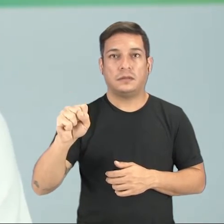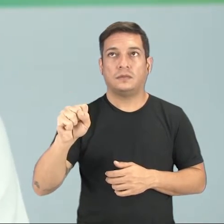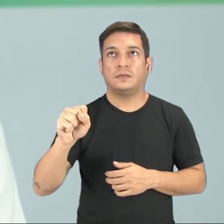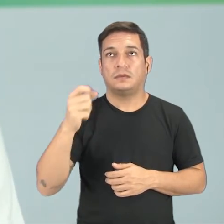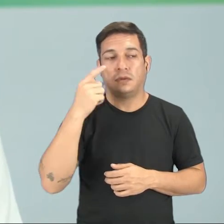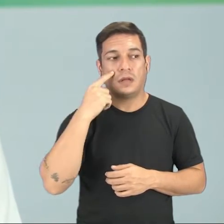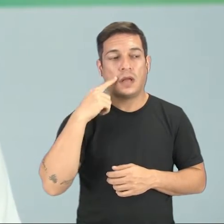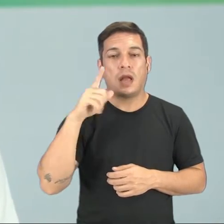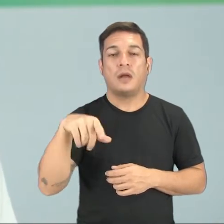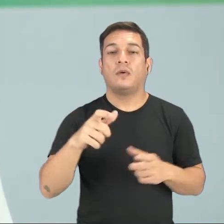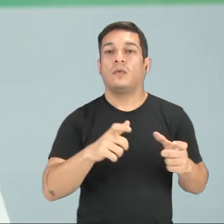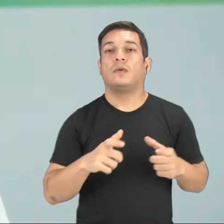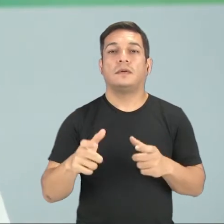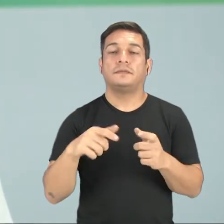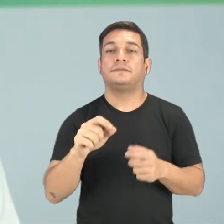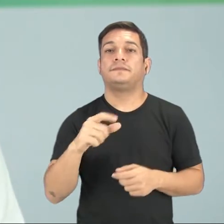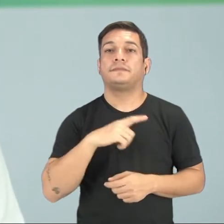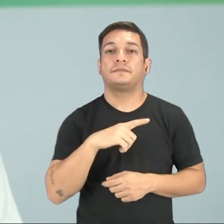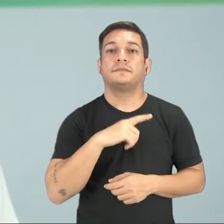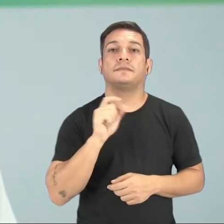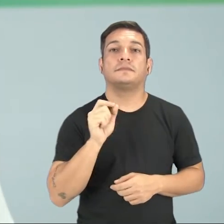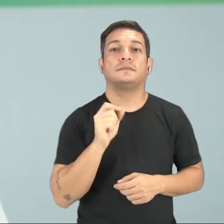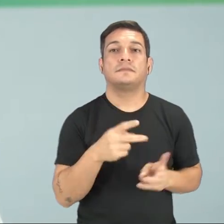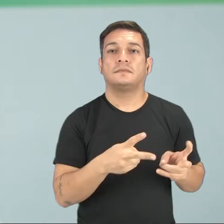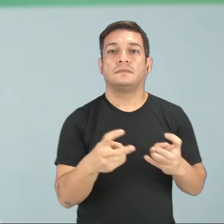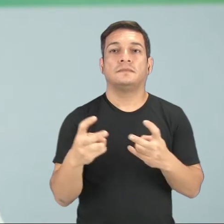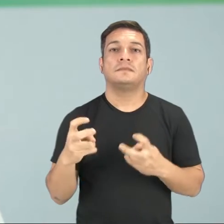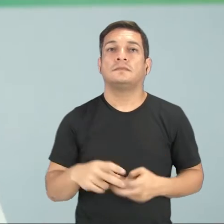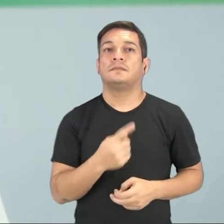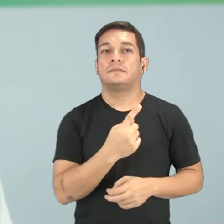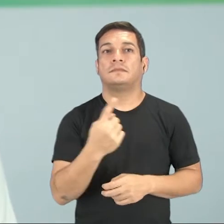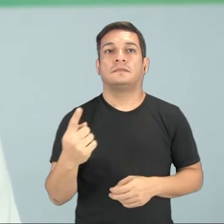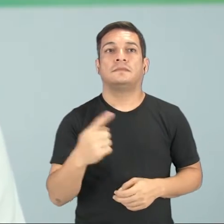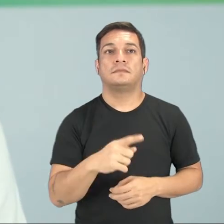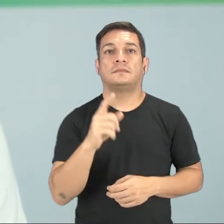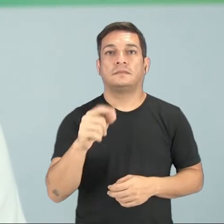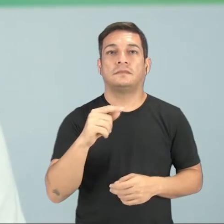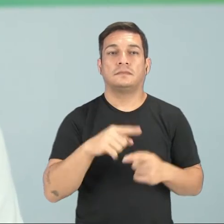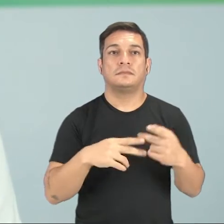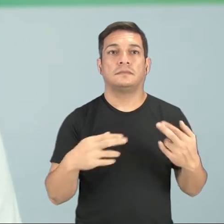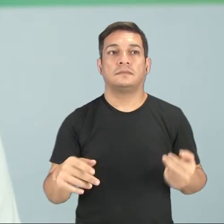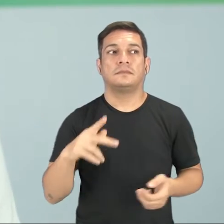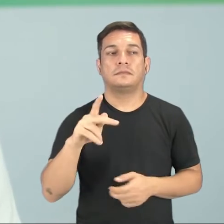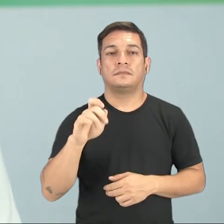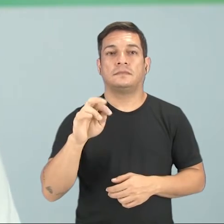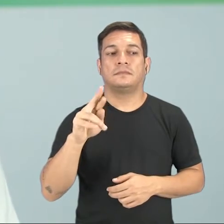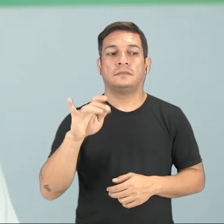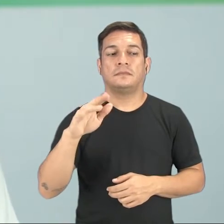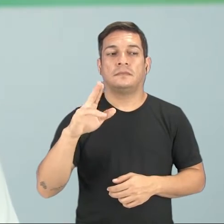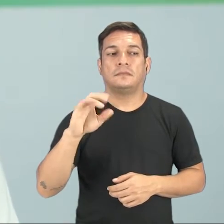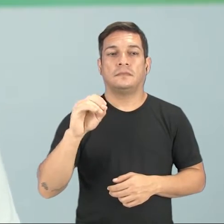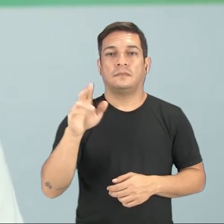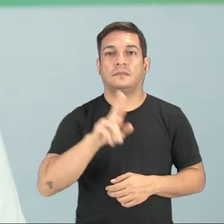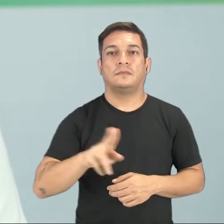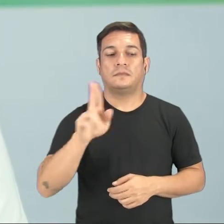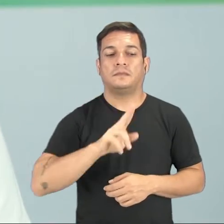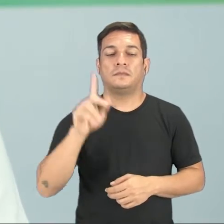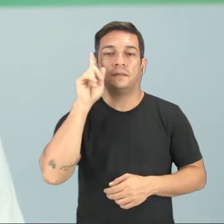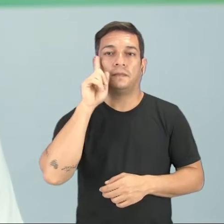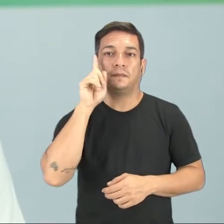nas refinarias, que ocorre o quê? A extração de cada constituinte do petróleo, muito utilizado no nosso dia a